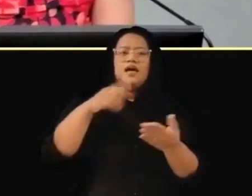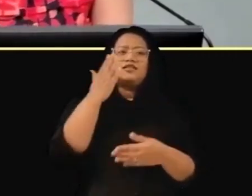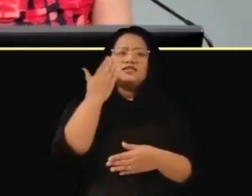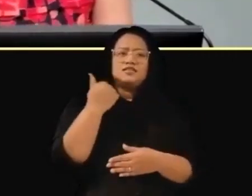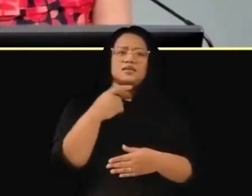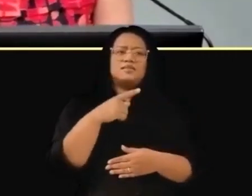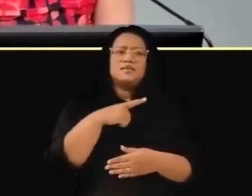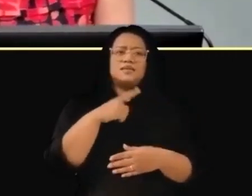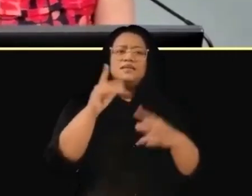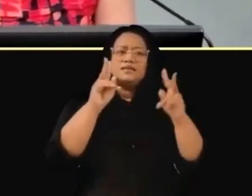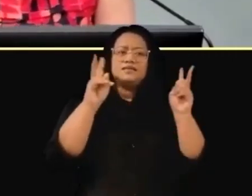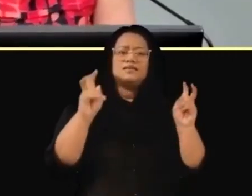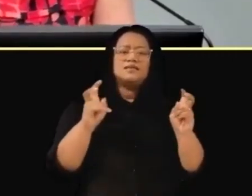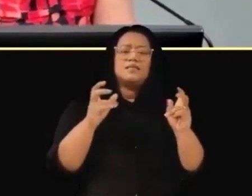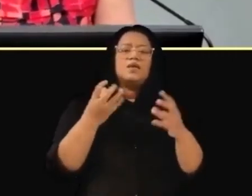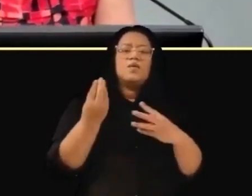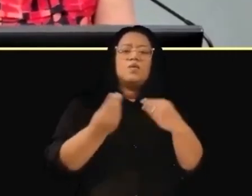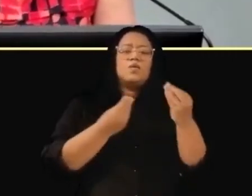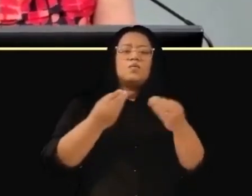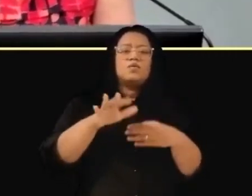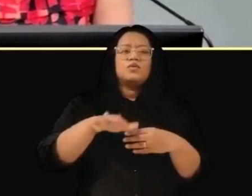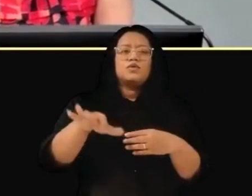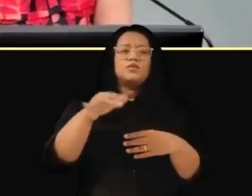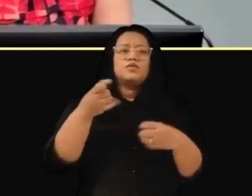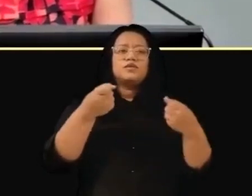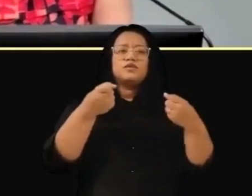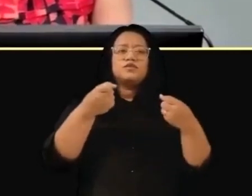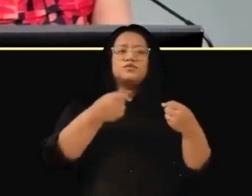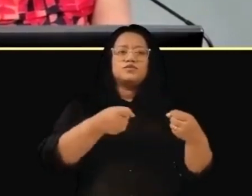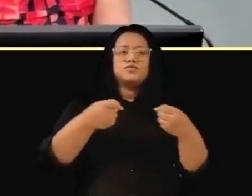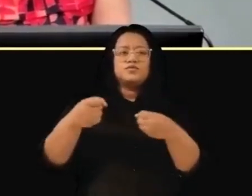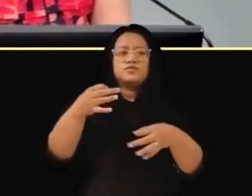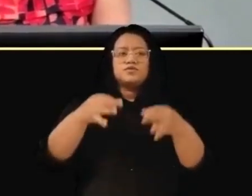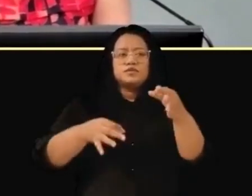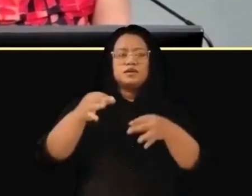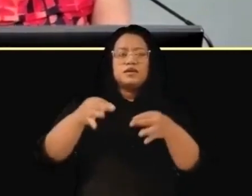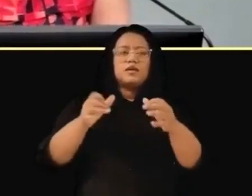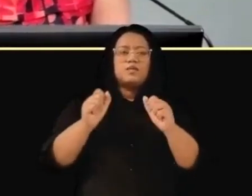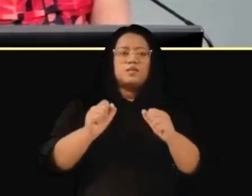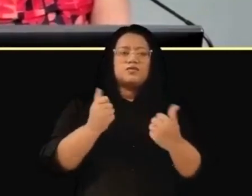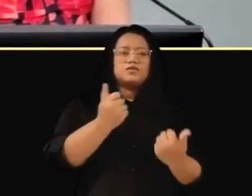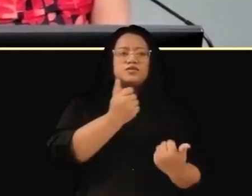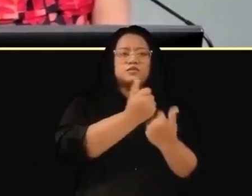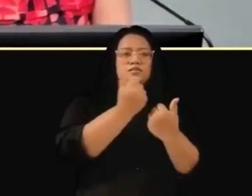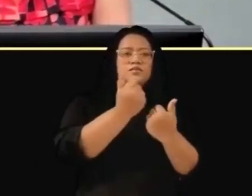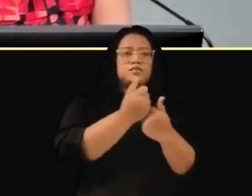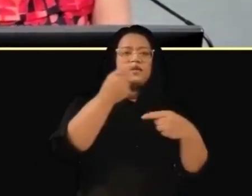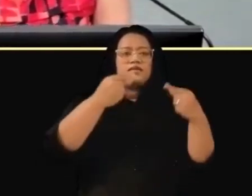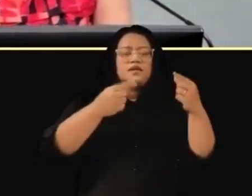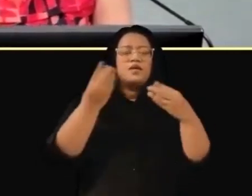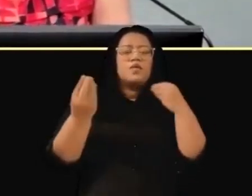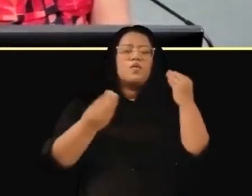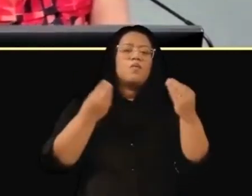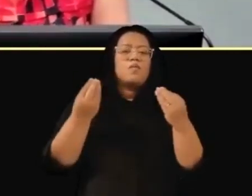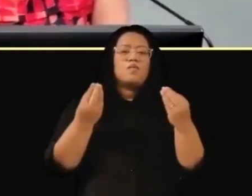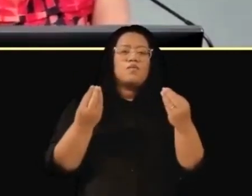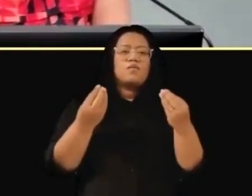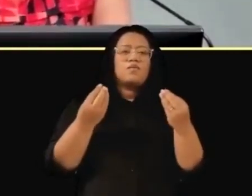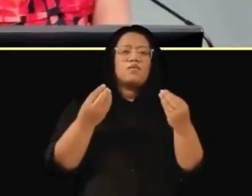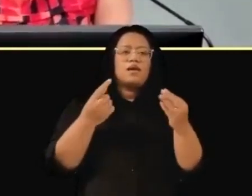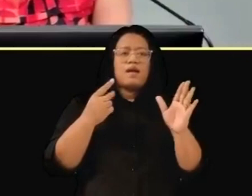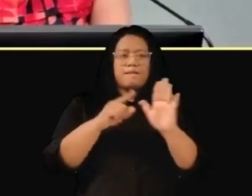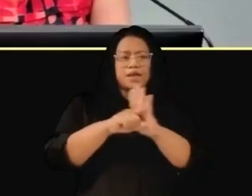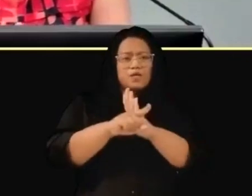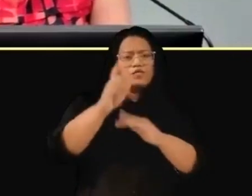esse sistema existe. Como é que o Poder Judiciário pode, de alguma forma, contribuir com esse debate? É a pergunta que eu deixo para o senhor. Não é fácil,